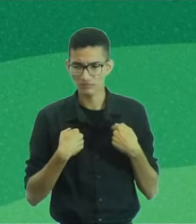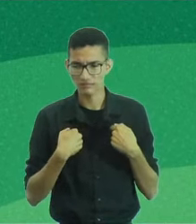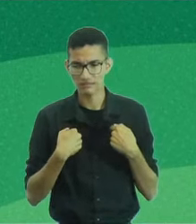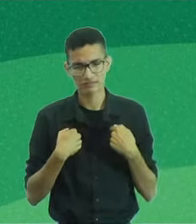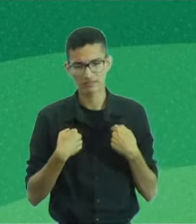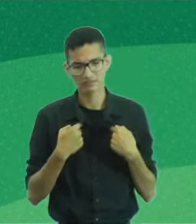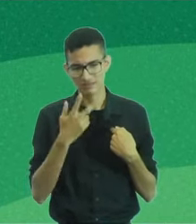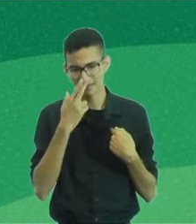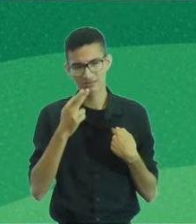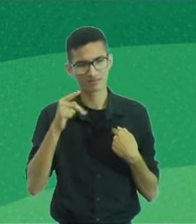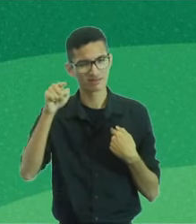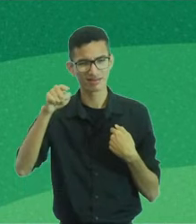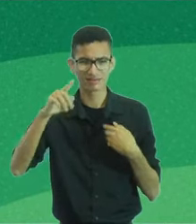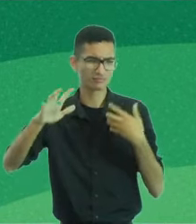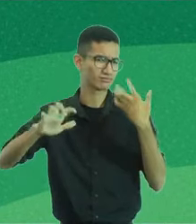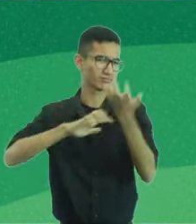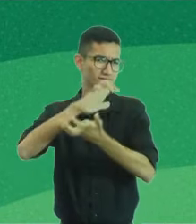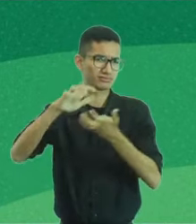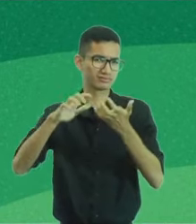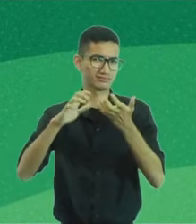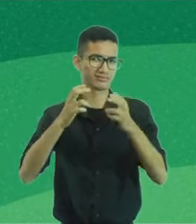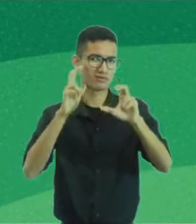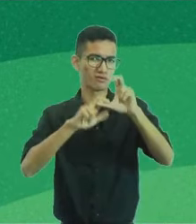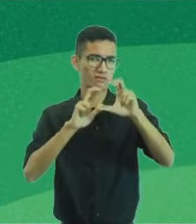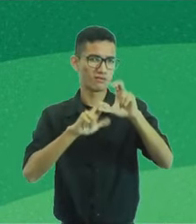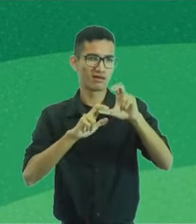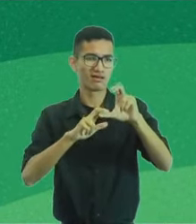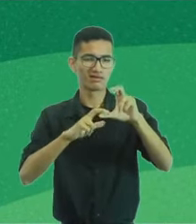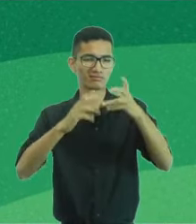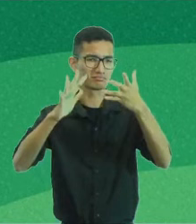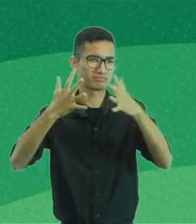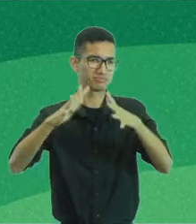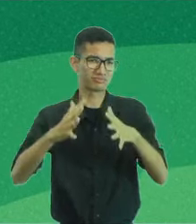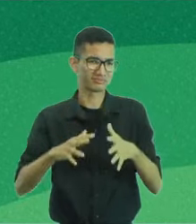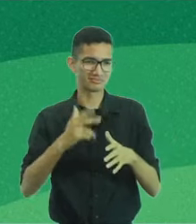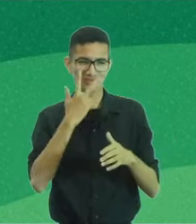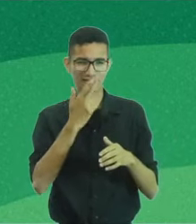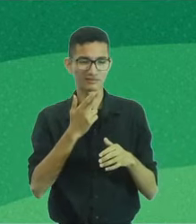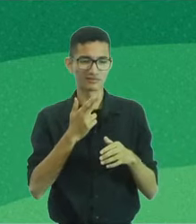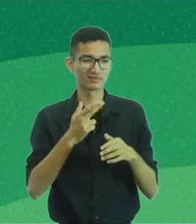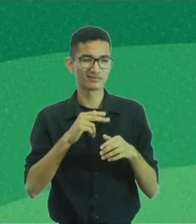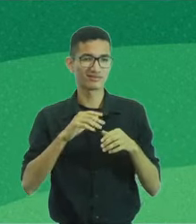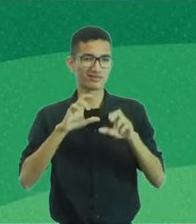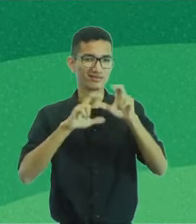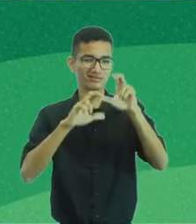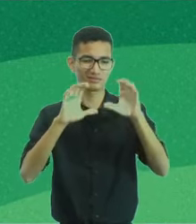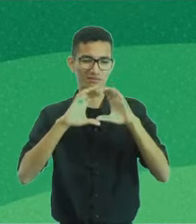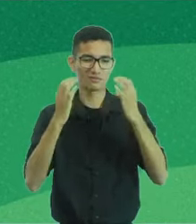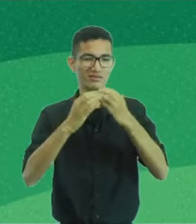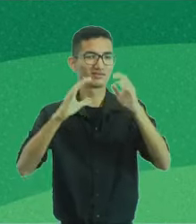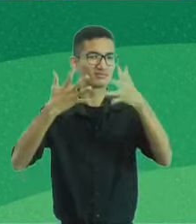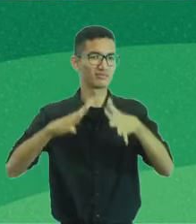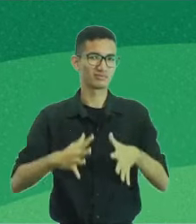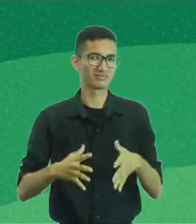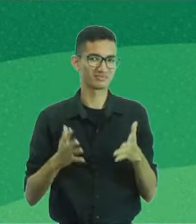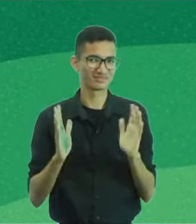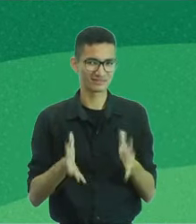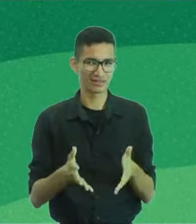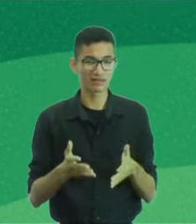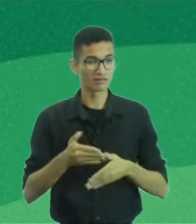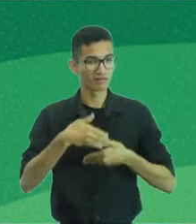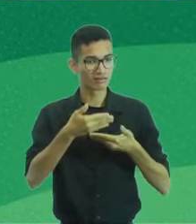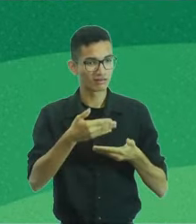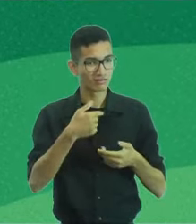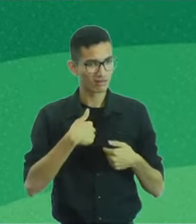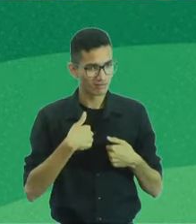tudo acabando mesmo talvez a comunidade Python esteja de gringolando deve ser a falência da comunidade pai então falou vamos chamar o Eduardo